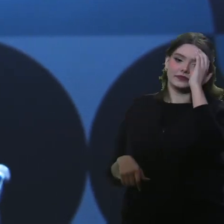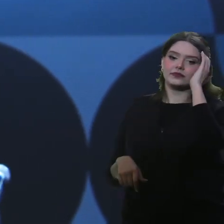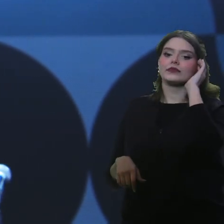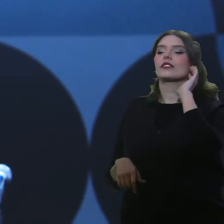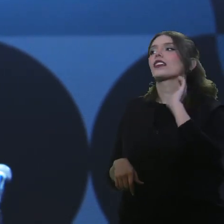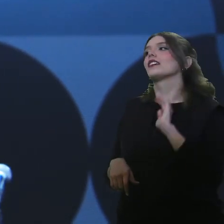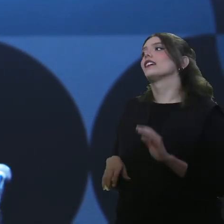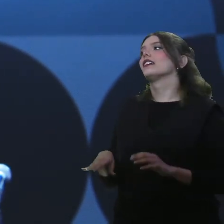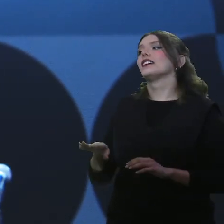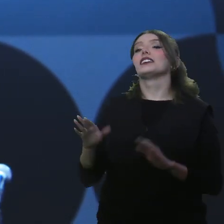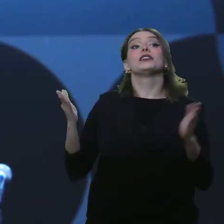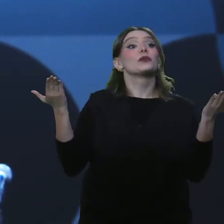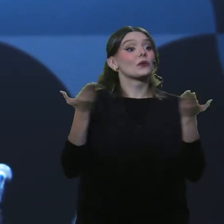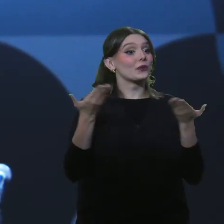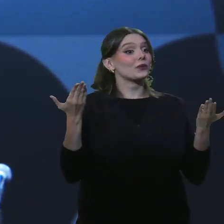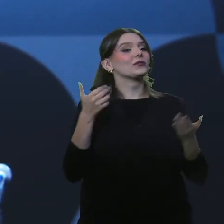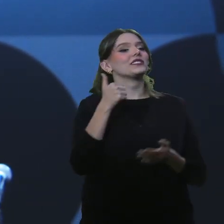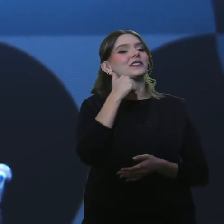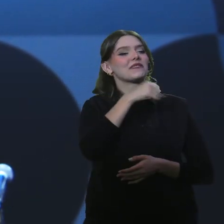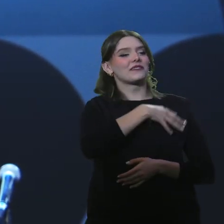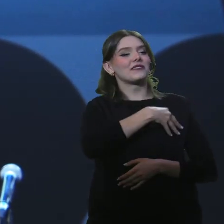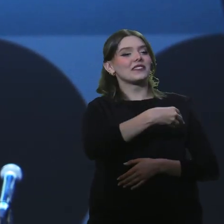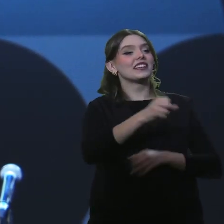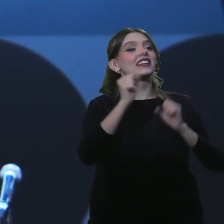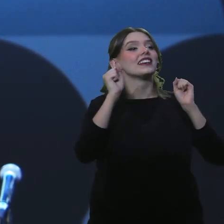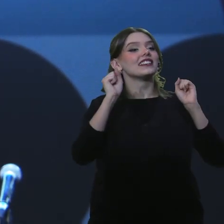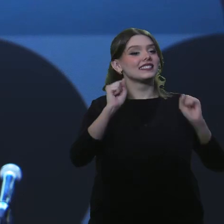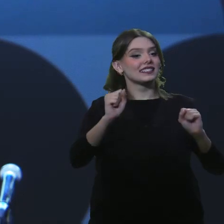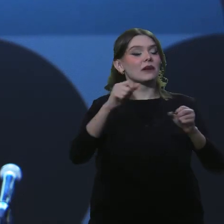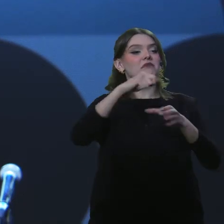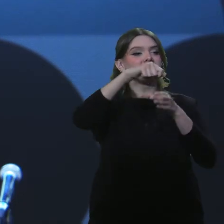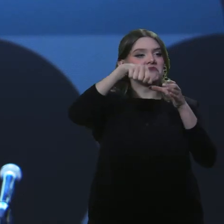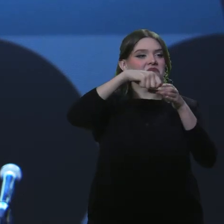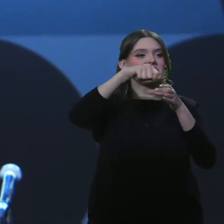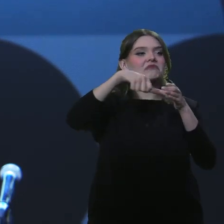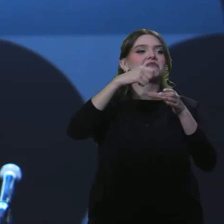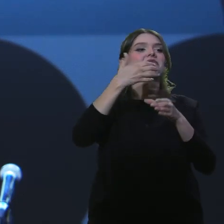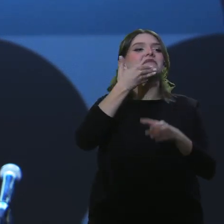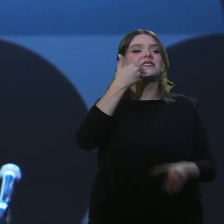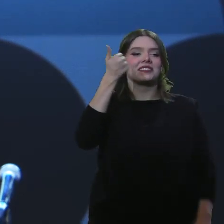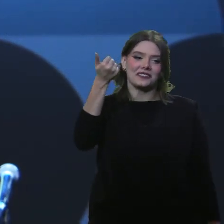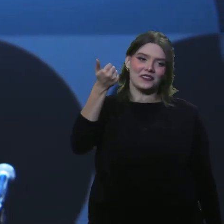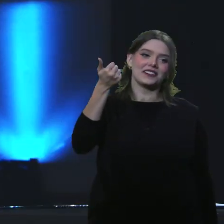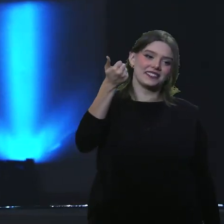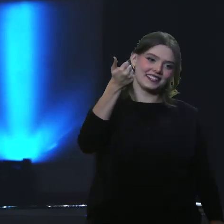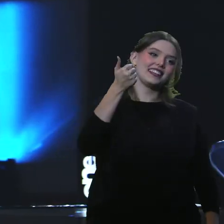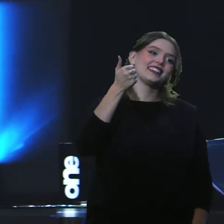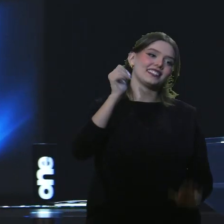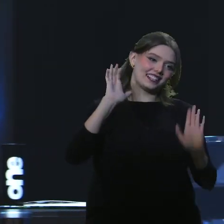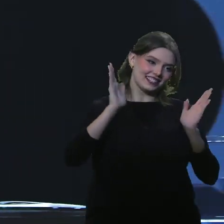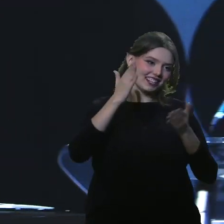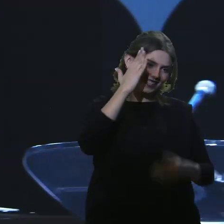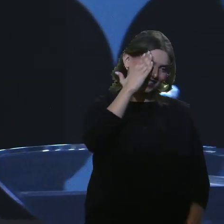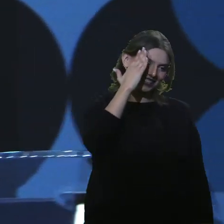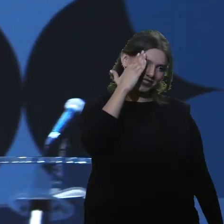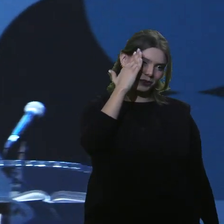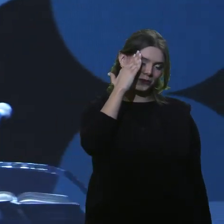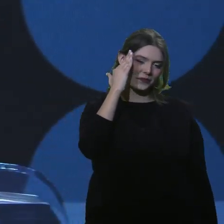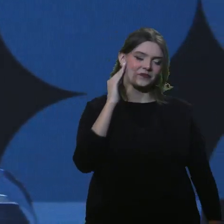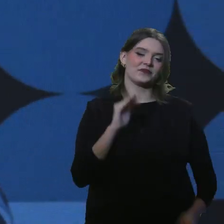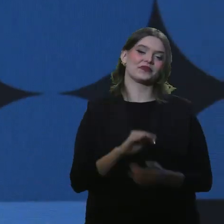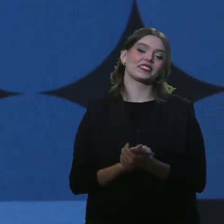já sabe fazer seu próprio Nescau, olha, independente. Mas o que eu quero dizer? Da mesma forma